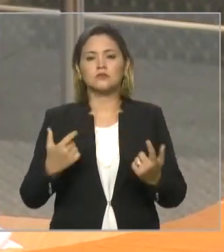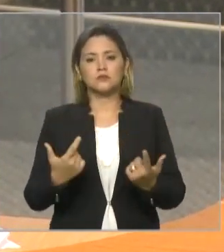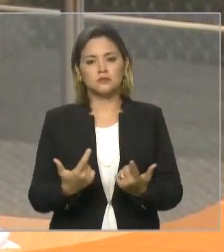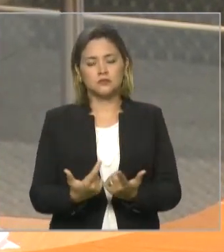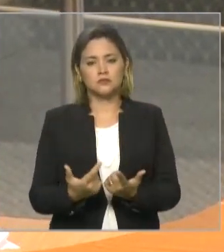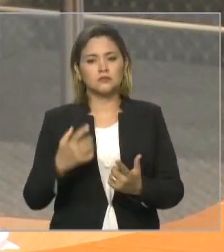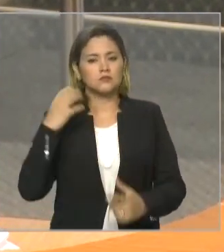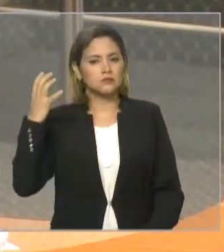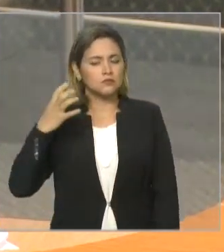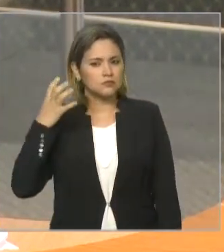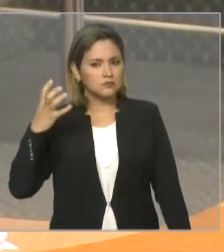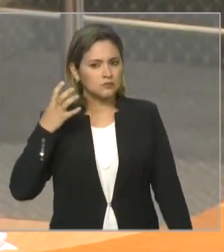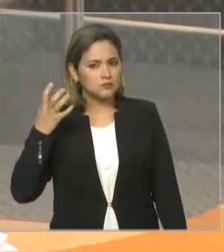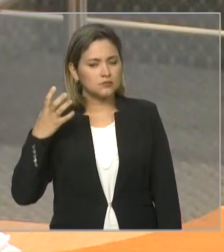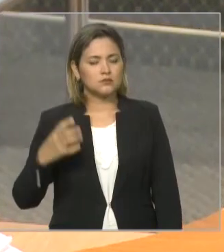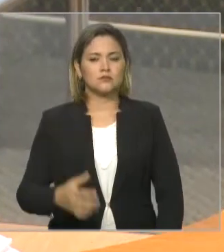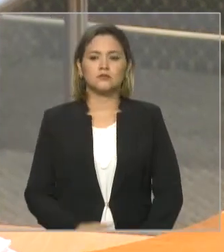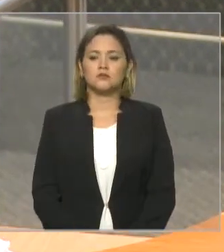acompanham pelo rádio,